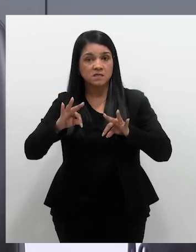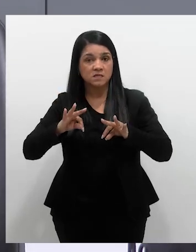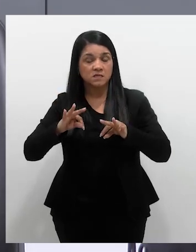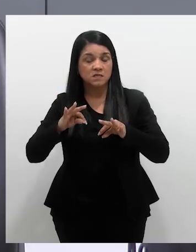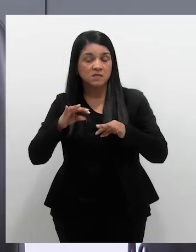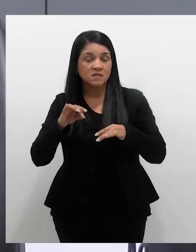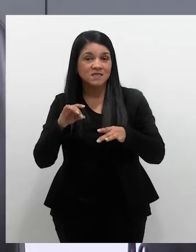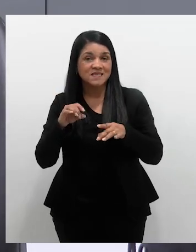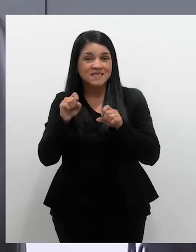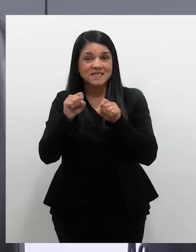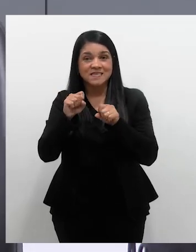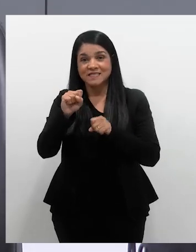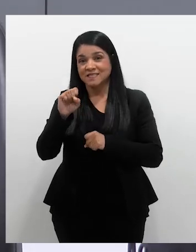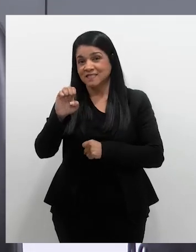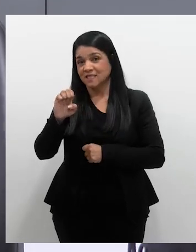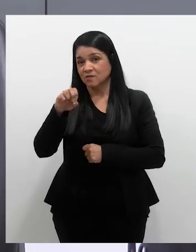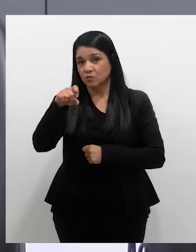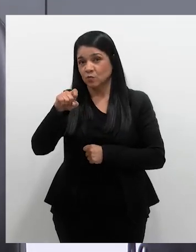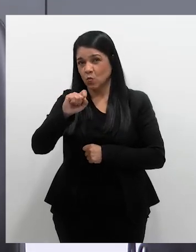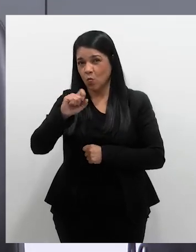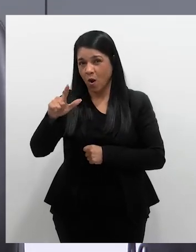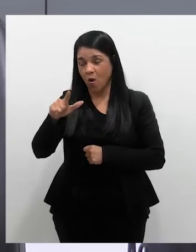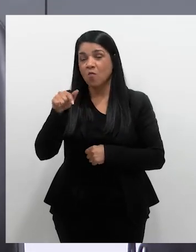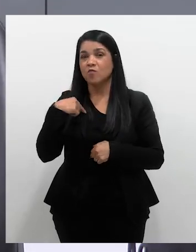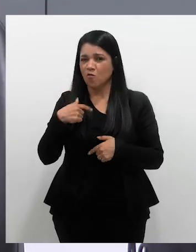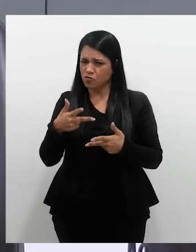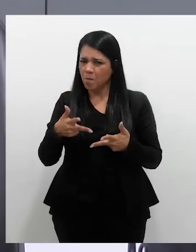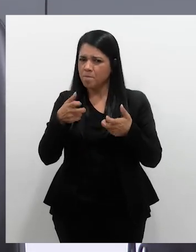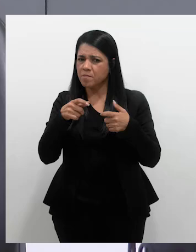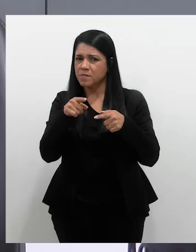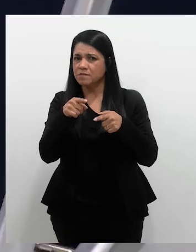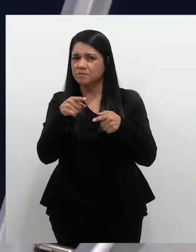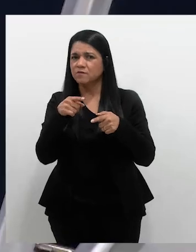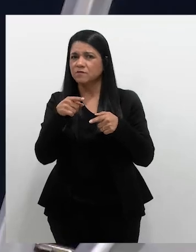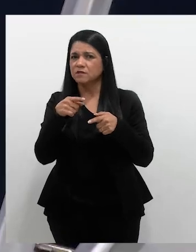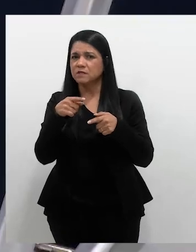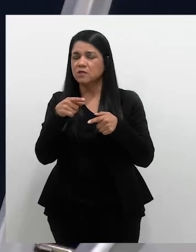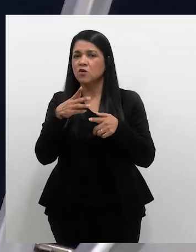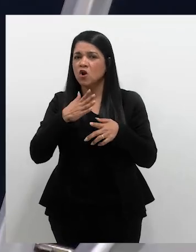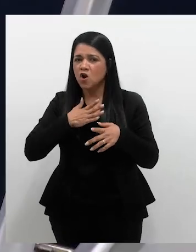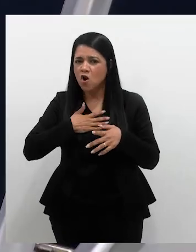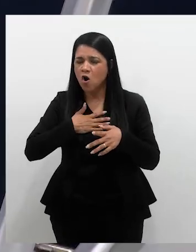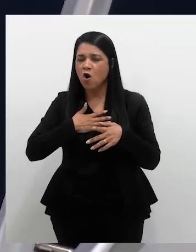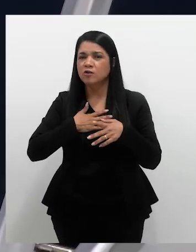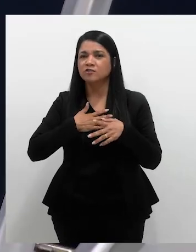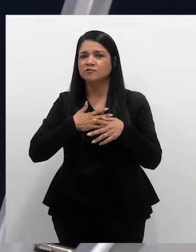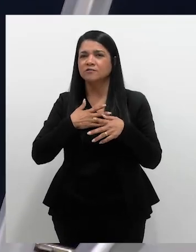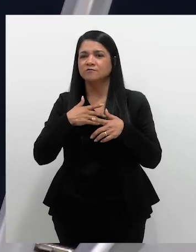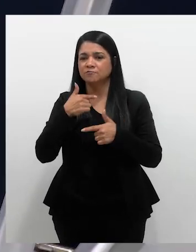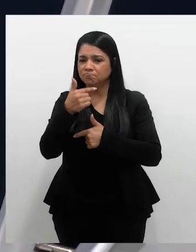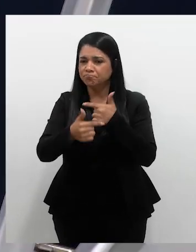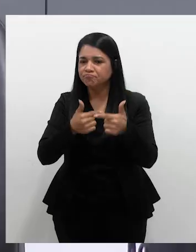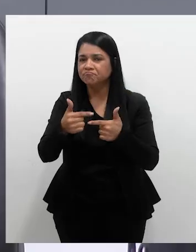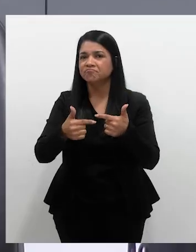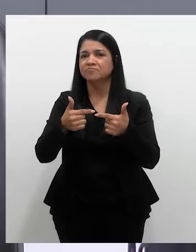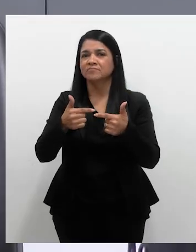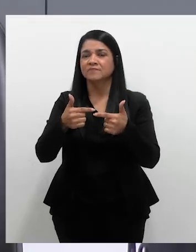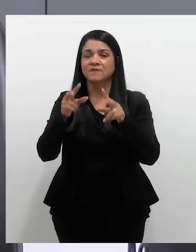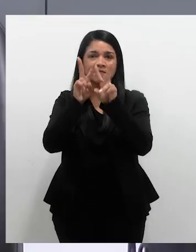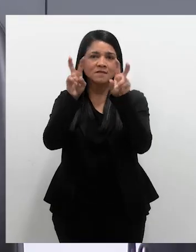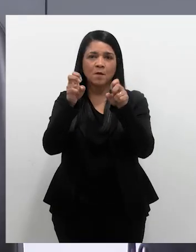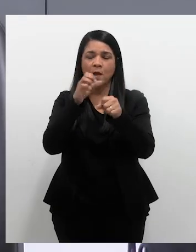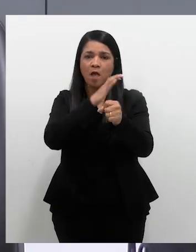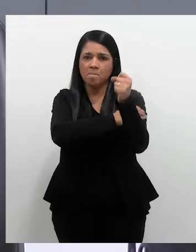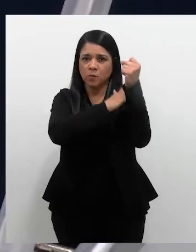amor. Tem coisas muito sensuais que você já fez. Eu já vi isso em Compulsão. Tem. Você gosta de abordar esse